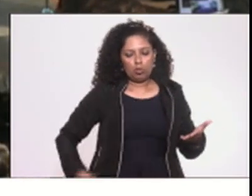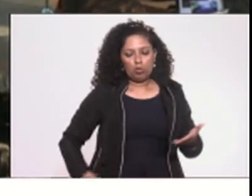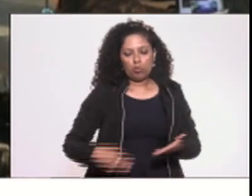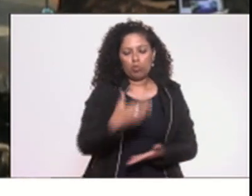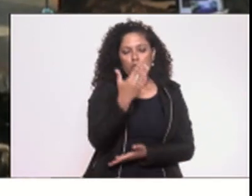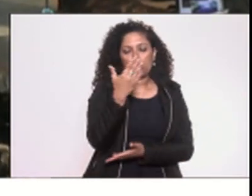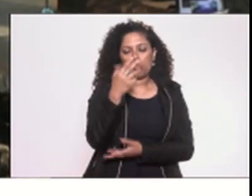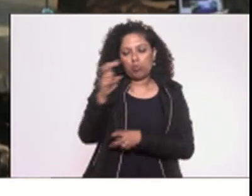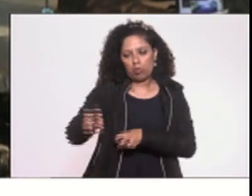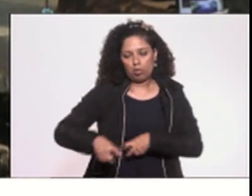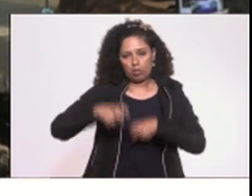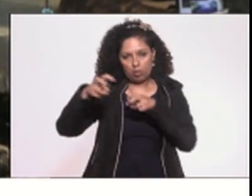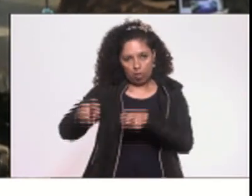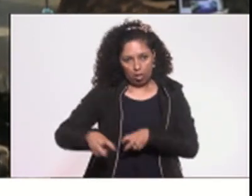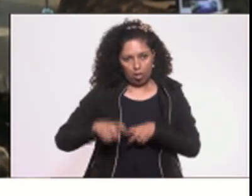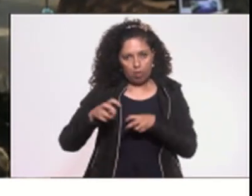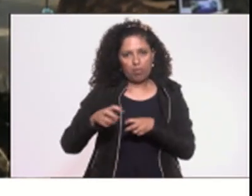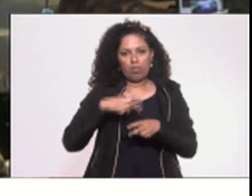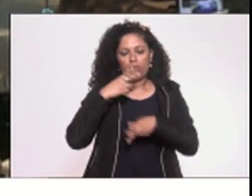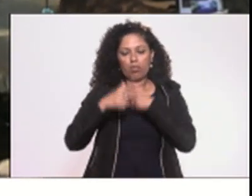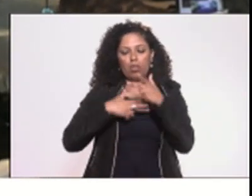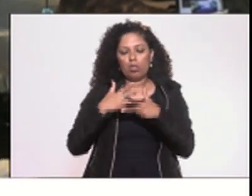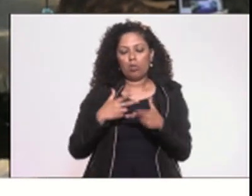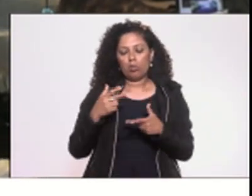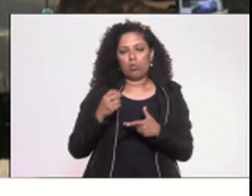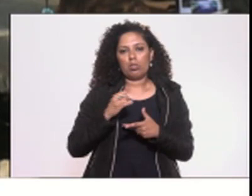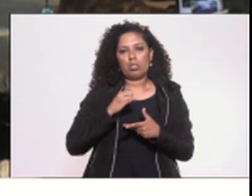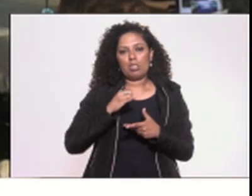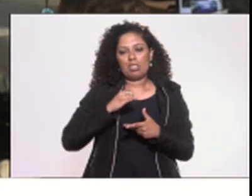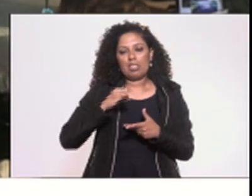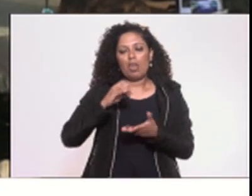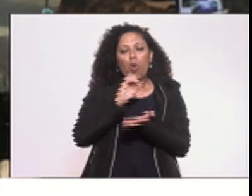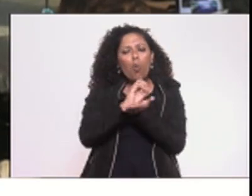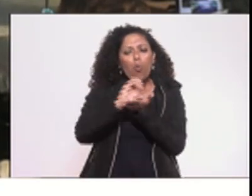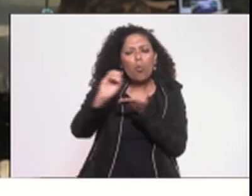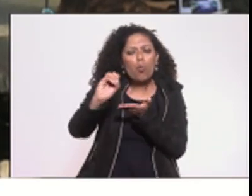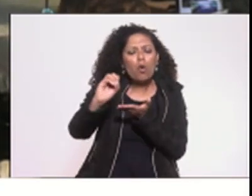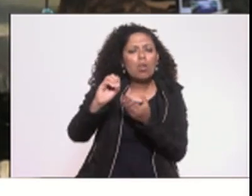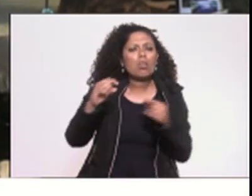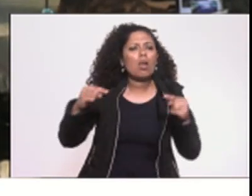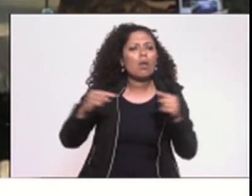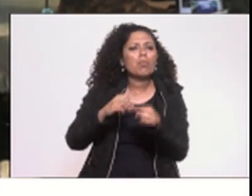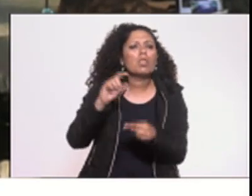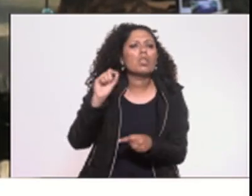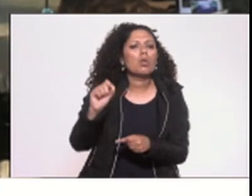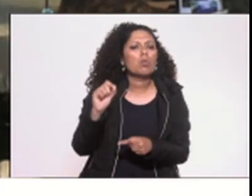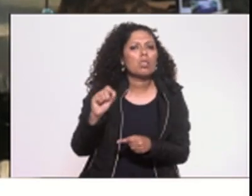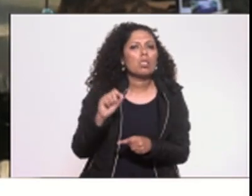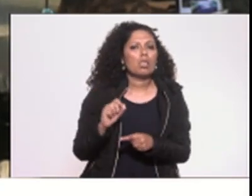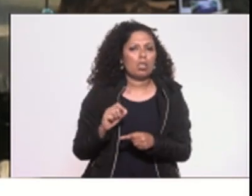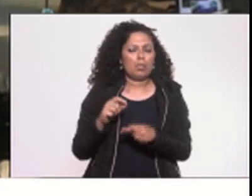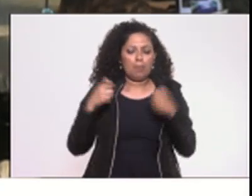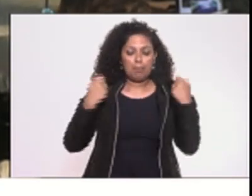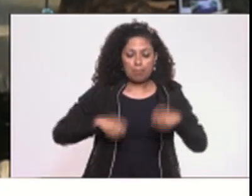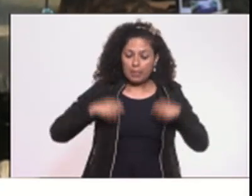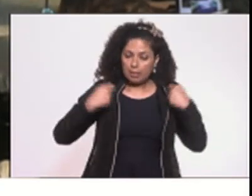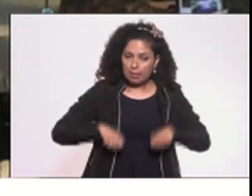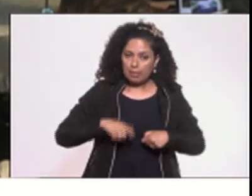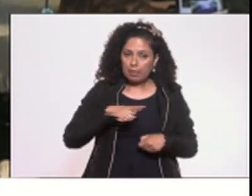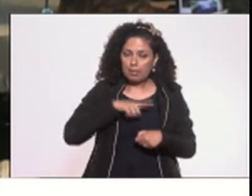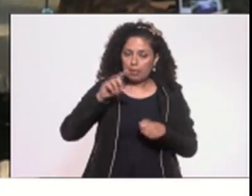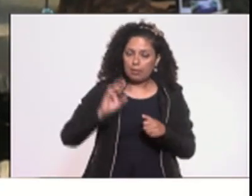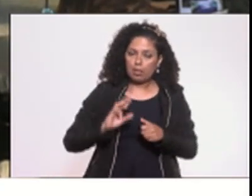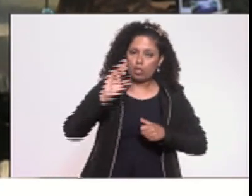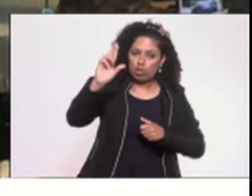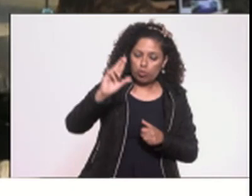Pecuária e Abastecimento, para se considerar orgânico, o processo produtivo contempla o uso